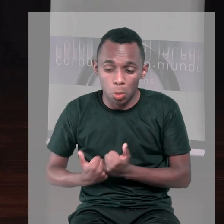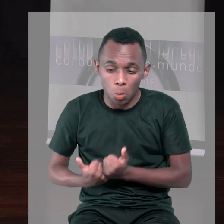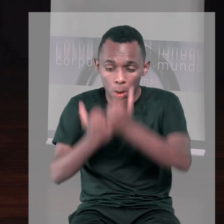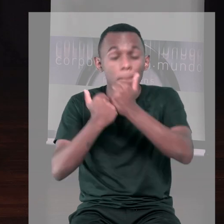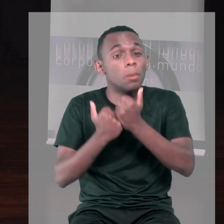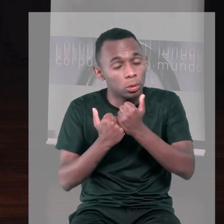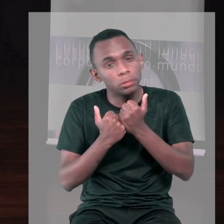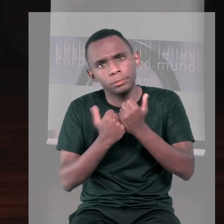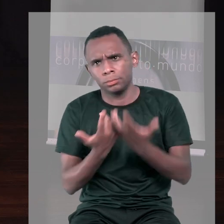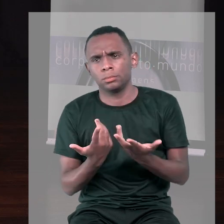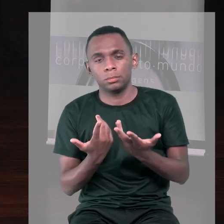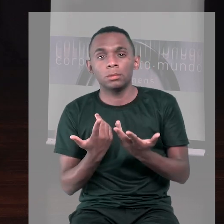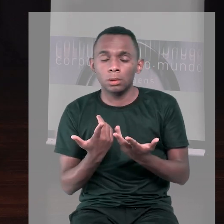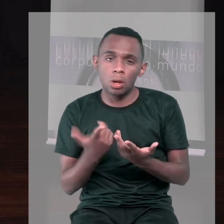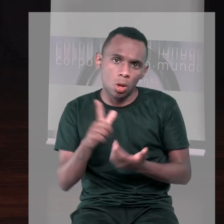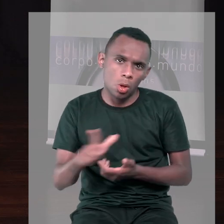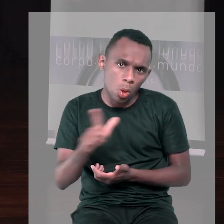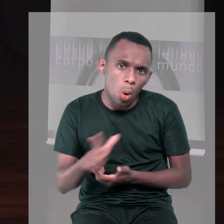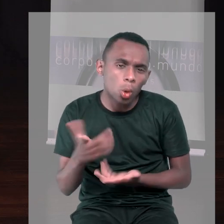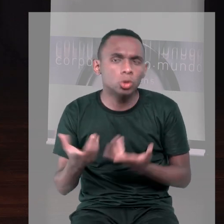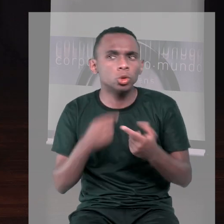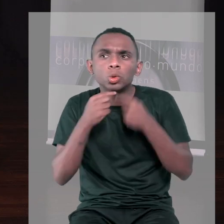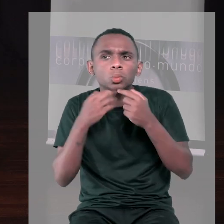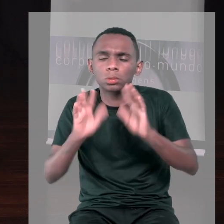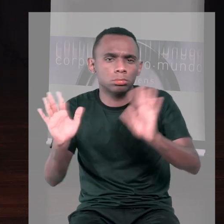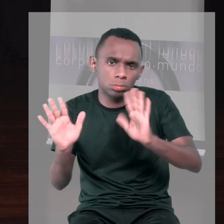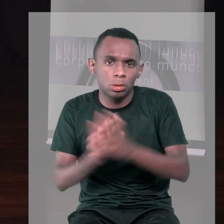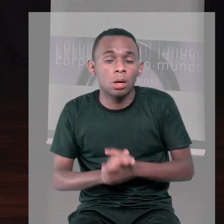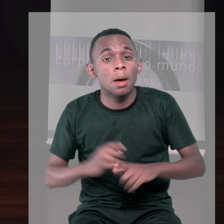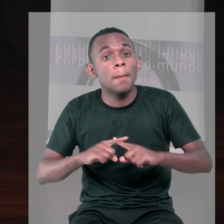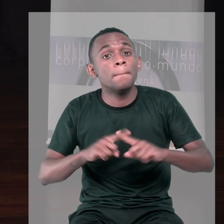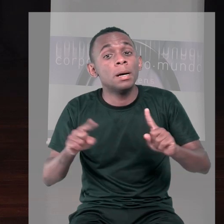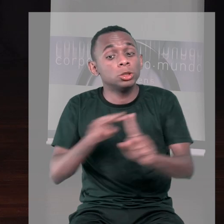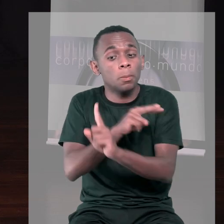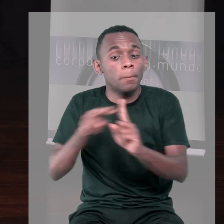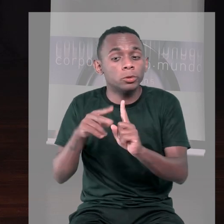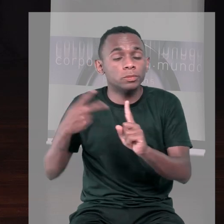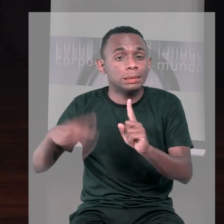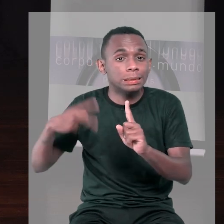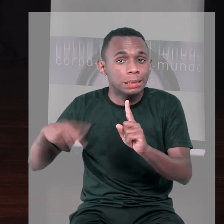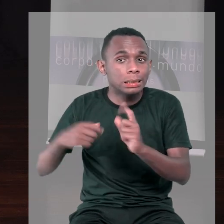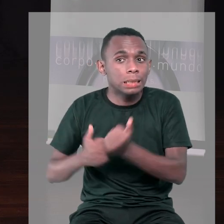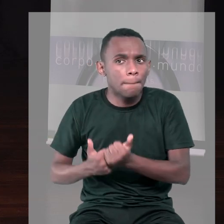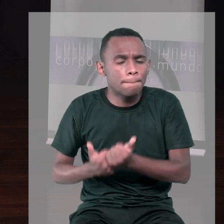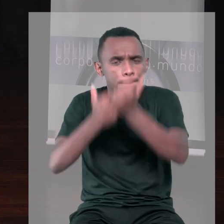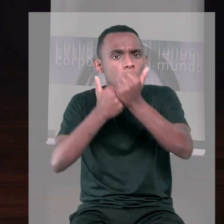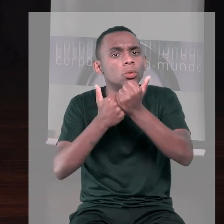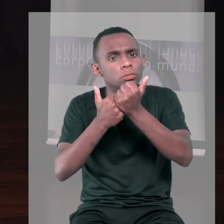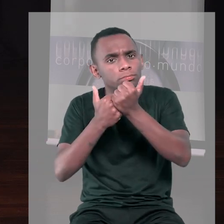acelerou o processo de destruição em massa dos judeus. Essa declaração da Arendt não era nenhuma